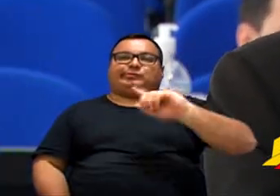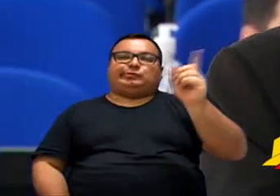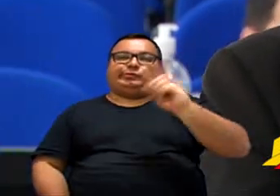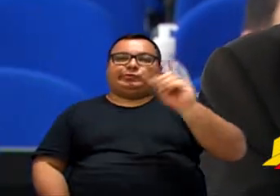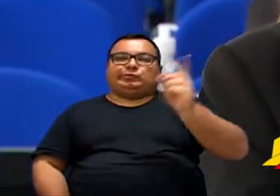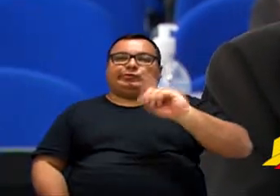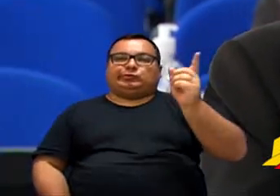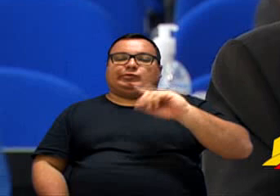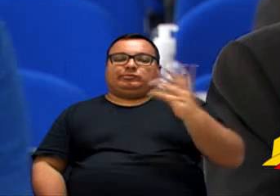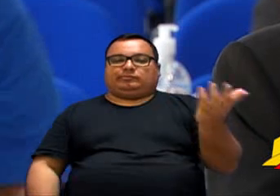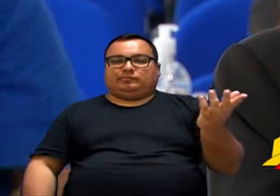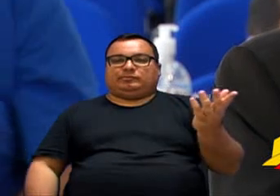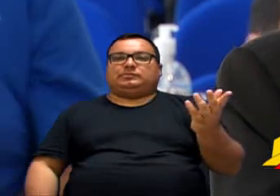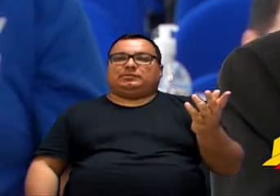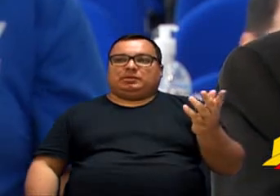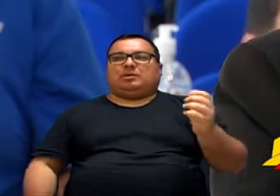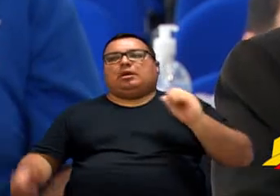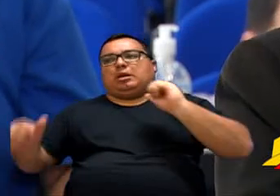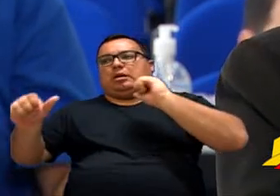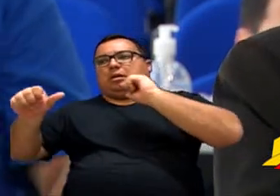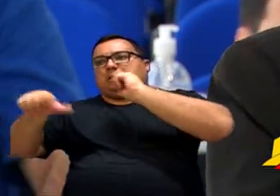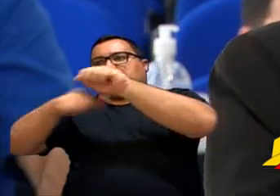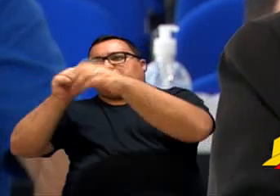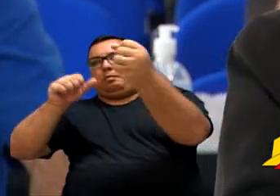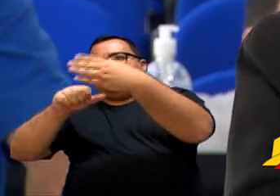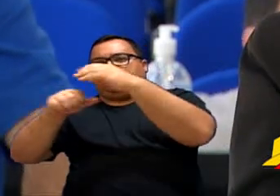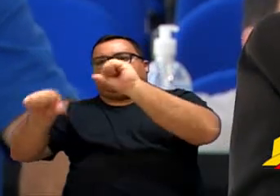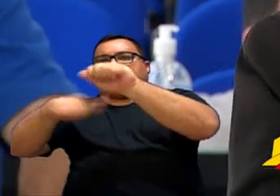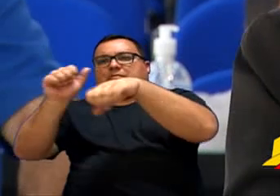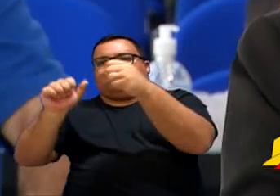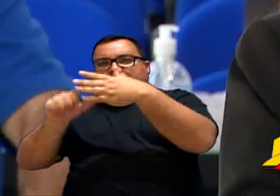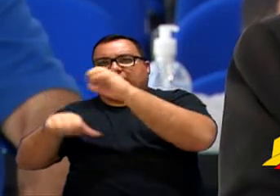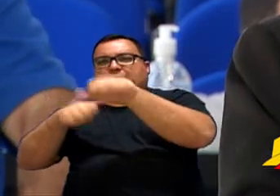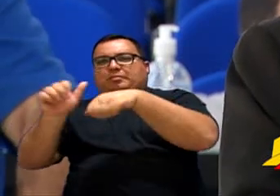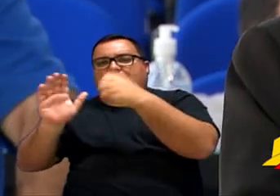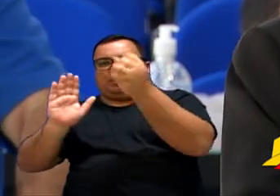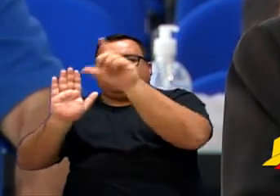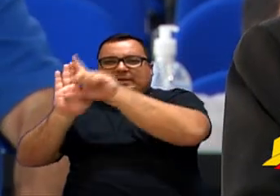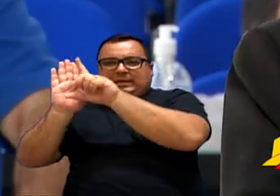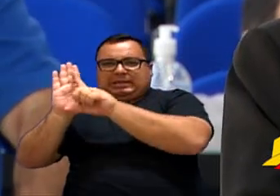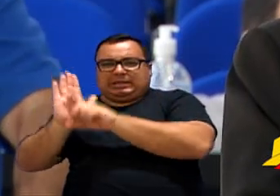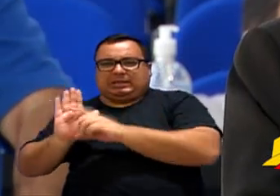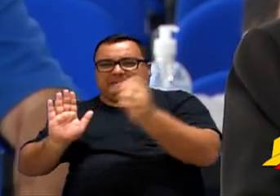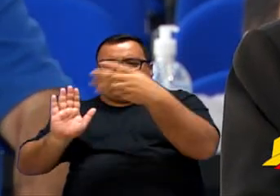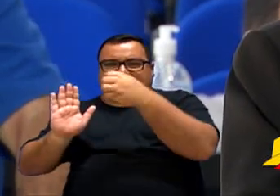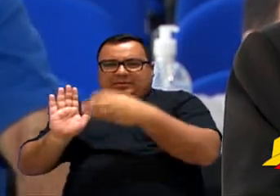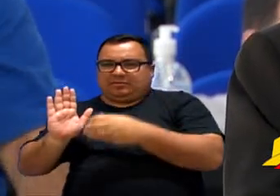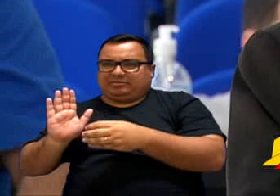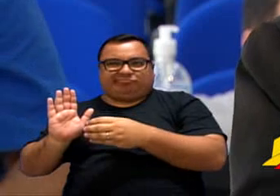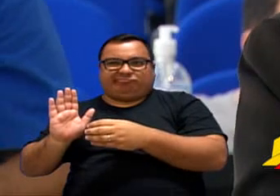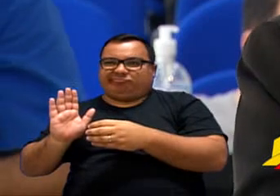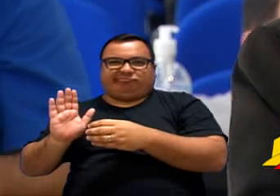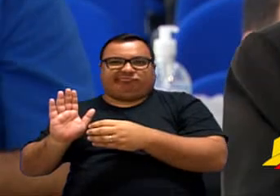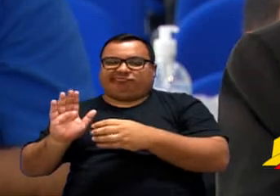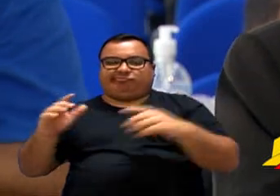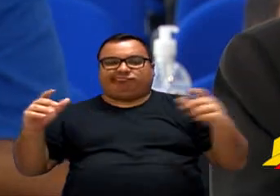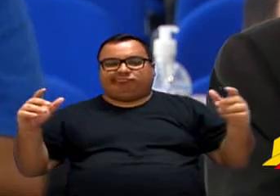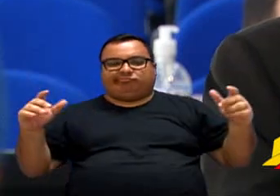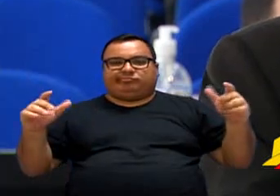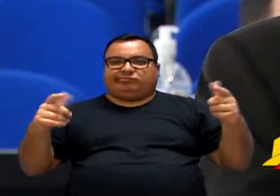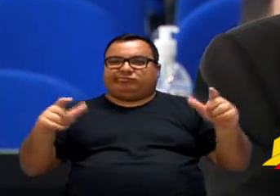Previdência, né, nós temos aí vários tipos de reformas e que prejudicaram a população,